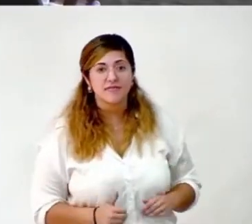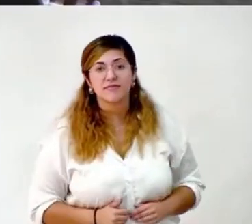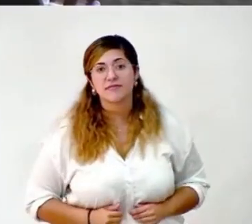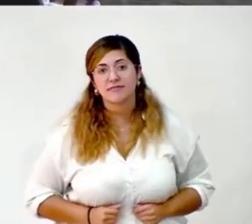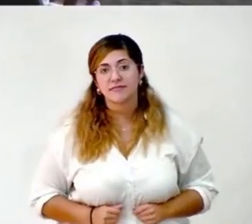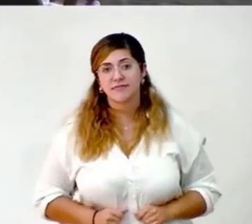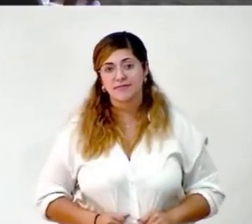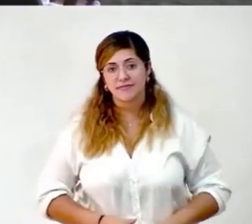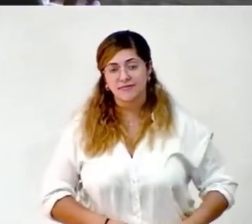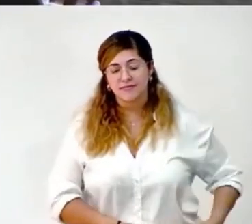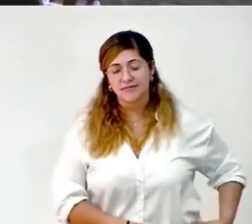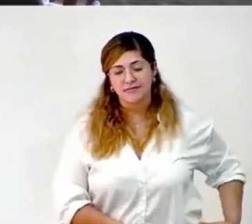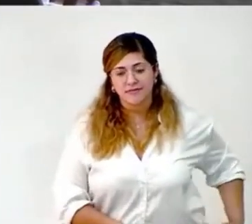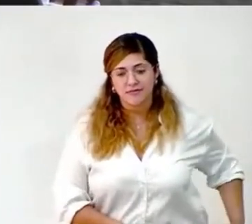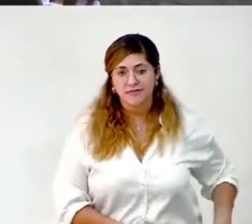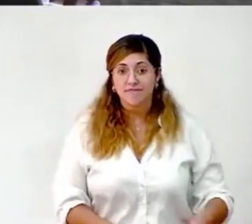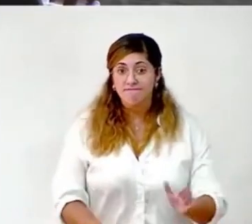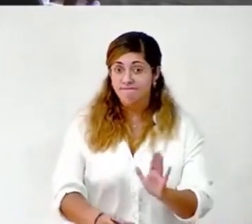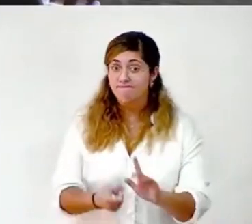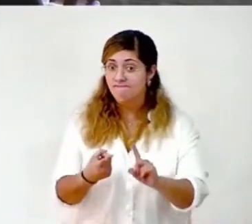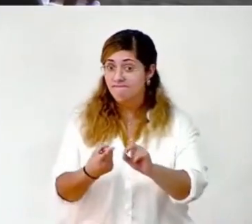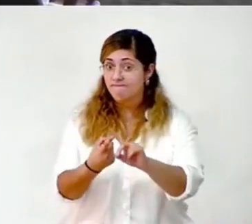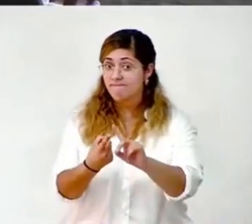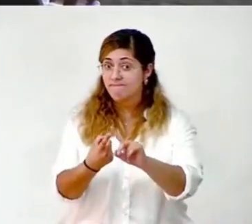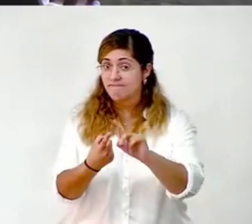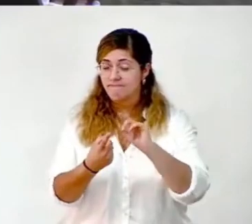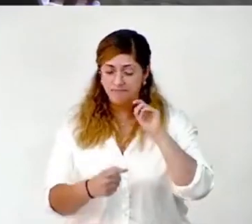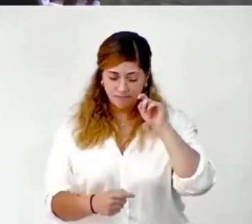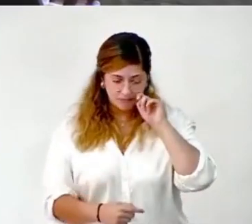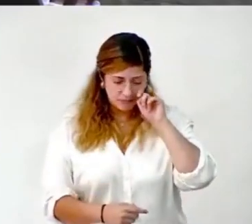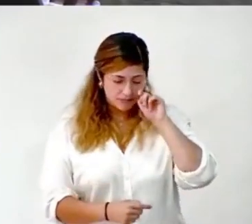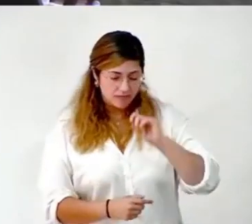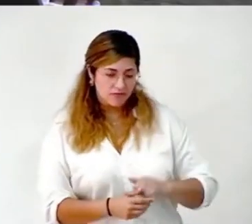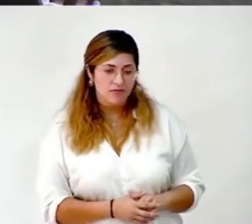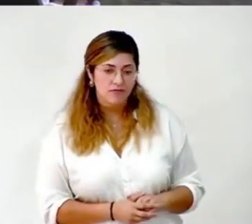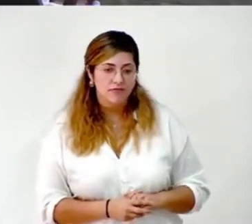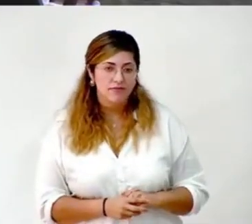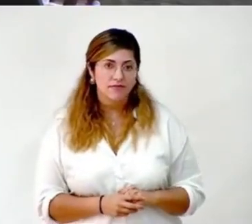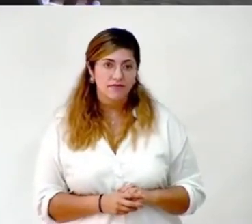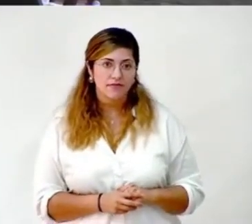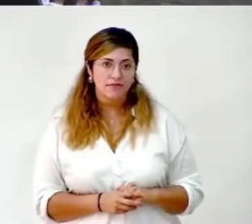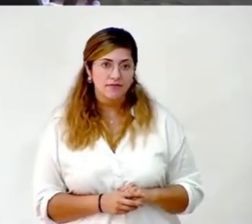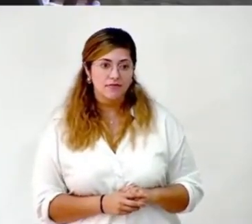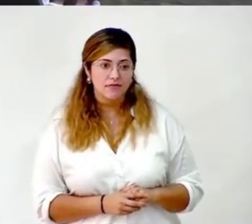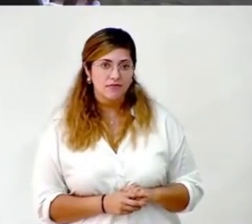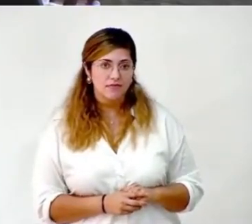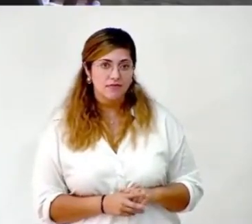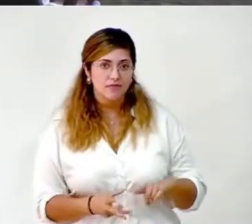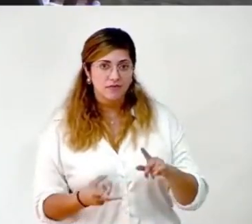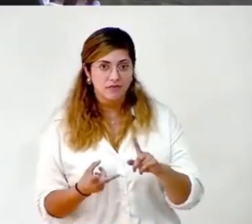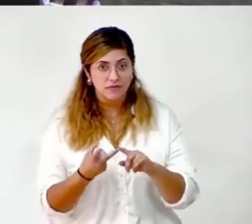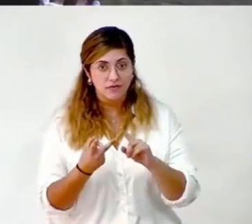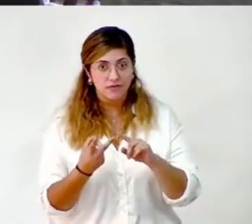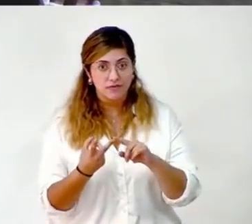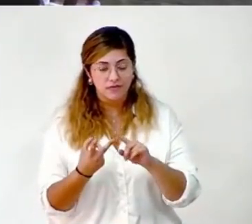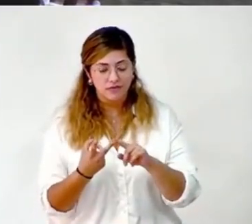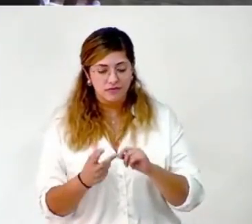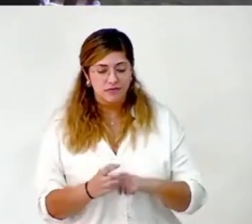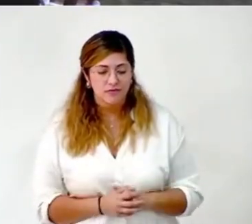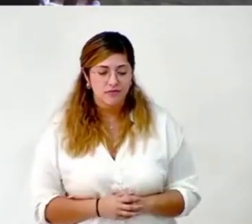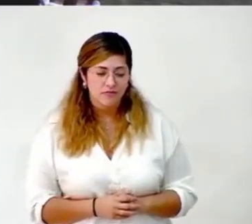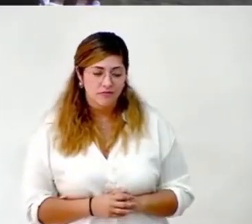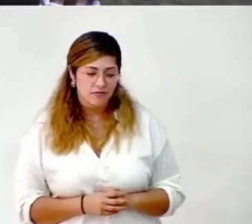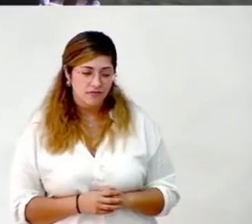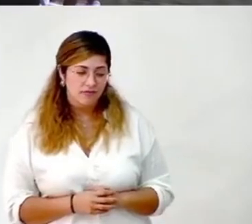com Cristo. Esse é o primeiro ponto de um subargumento, mas o segundo subargumento dentro